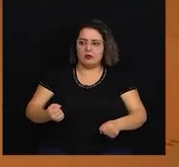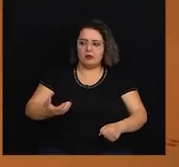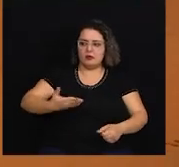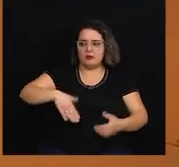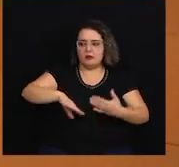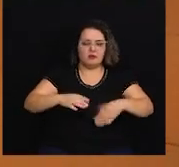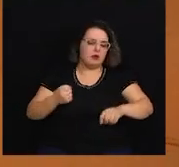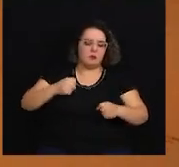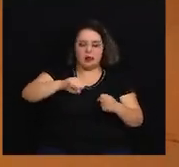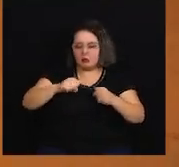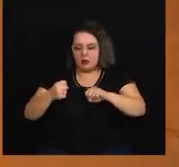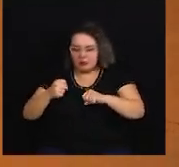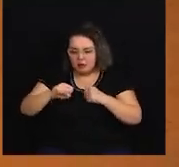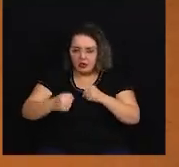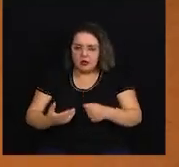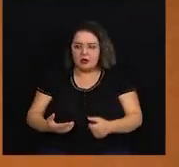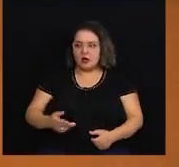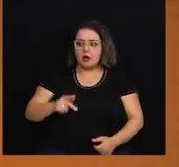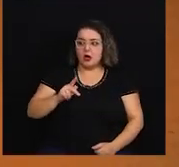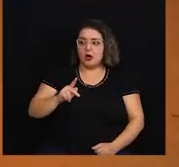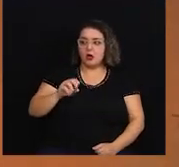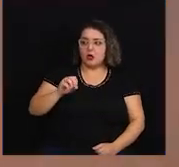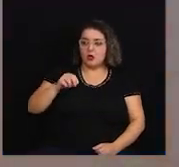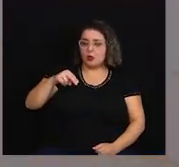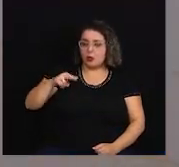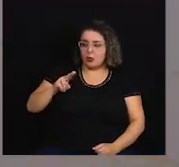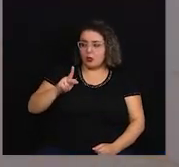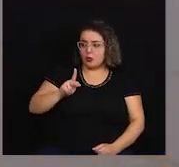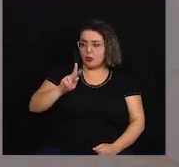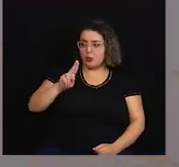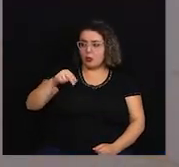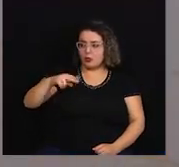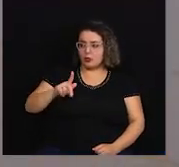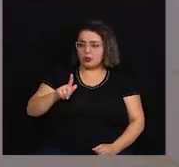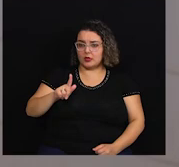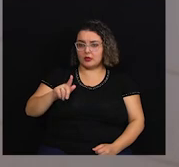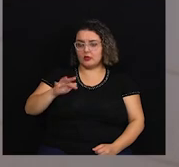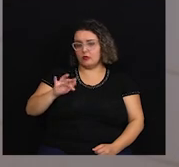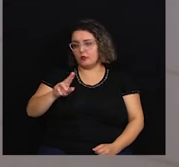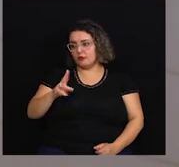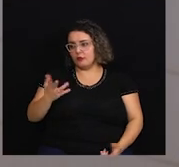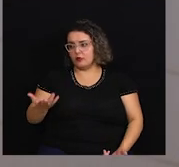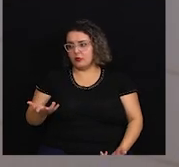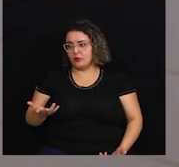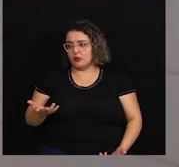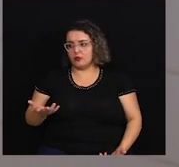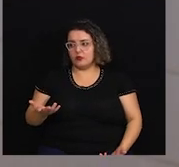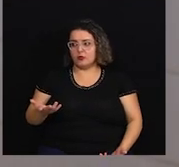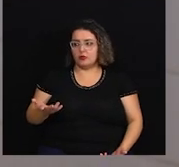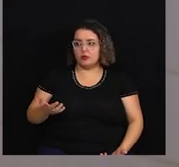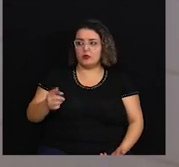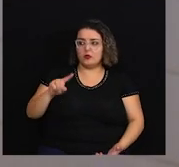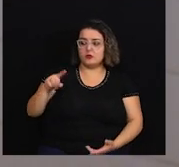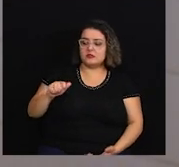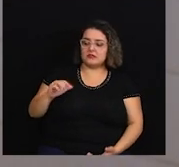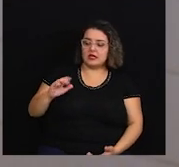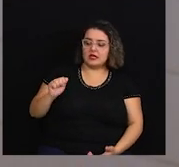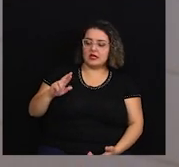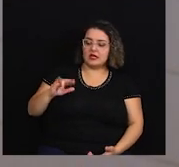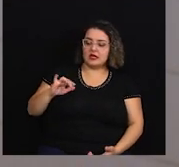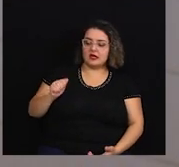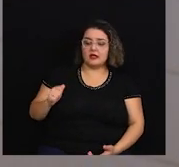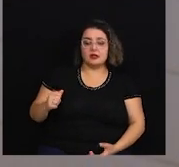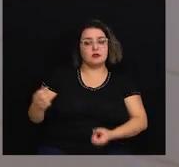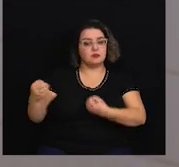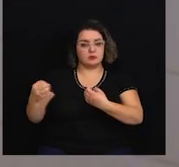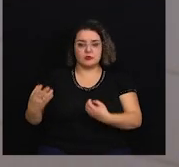motos o caramba tal filha técnico fiz a Bianco viu e o finado Zacarias já morreu mas